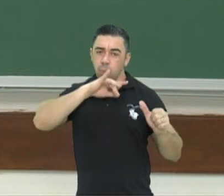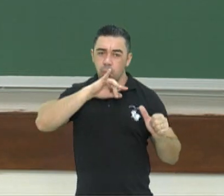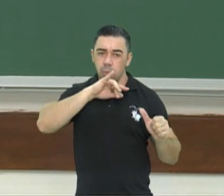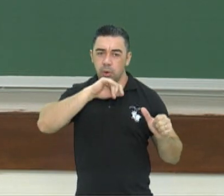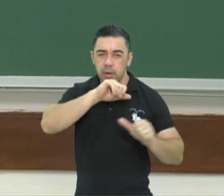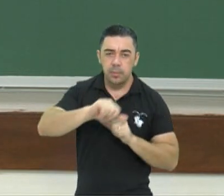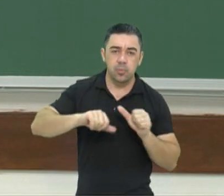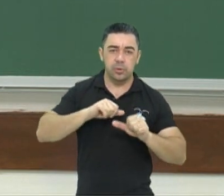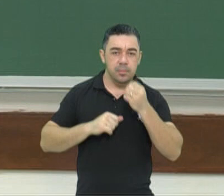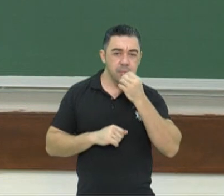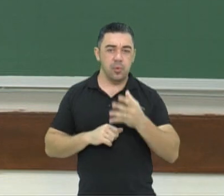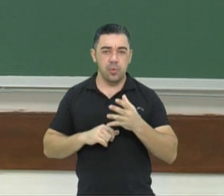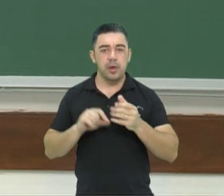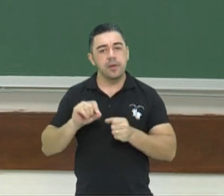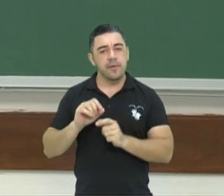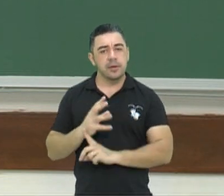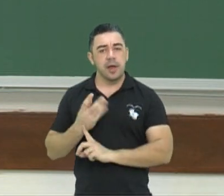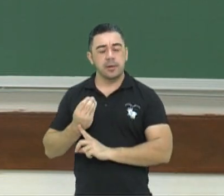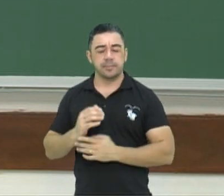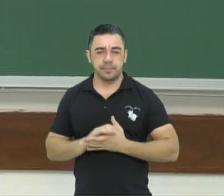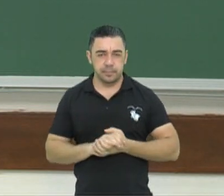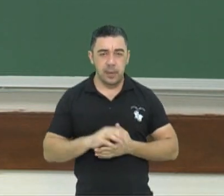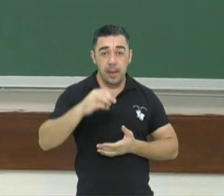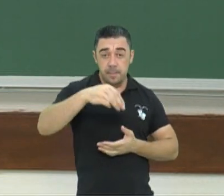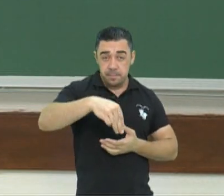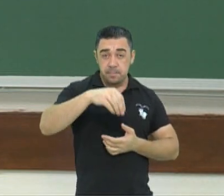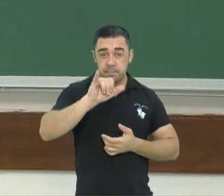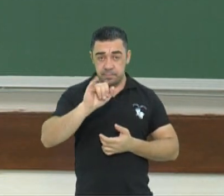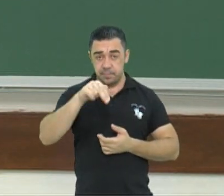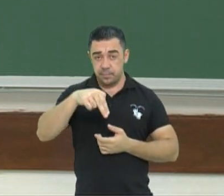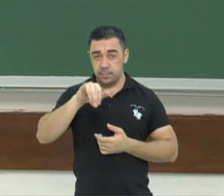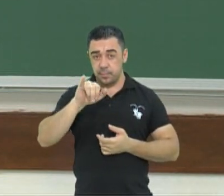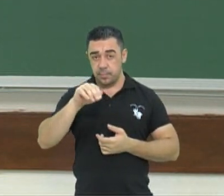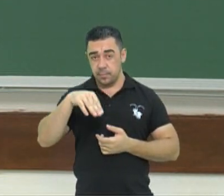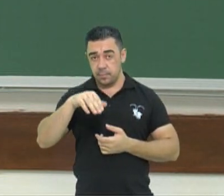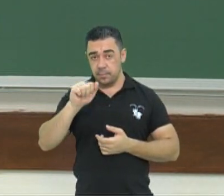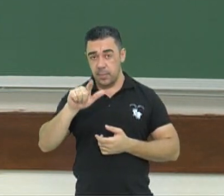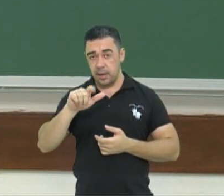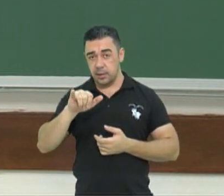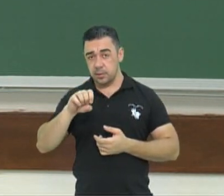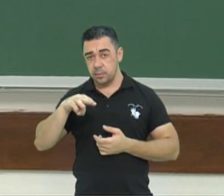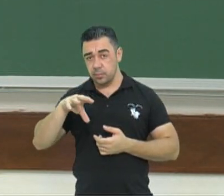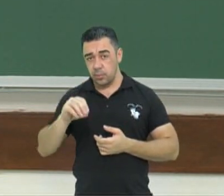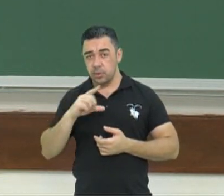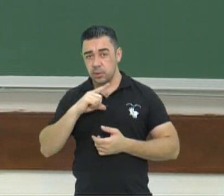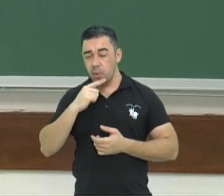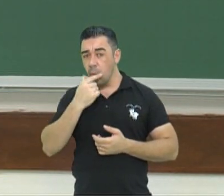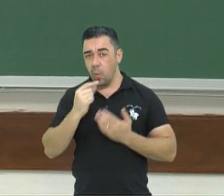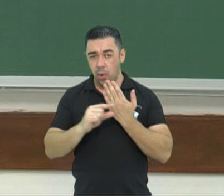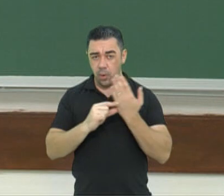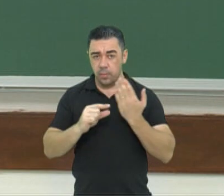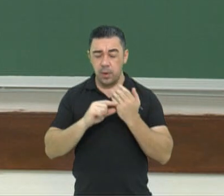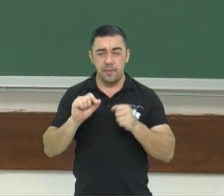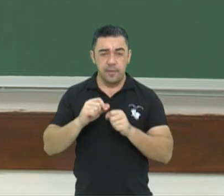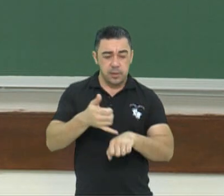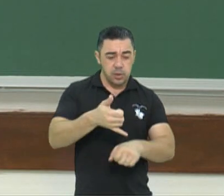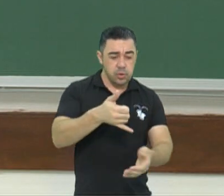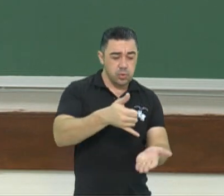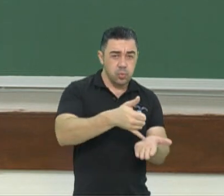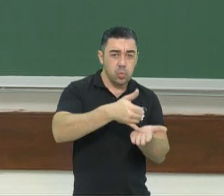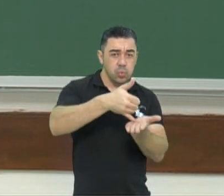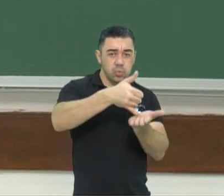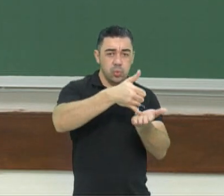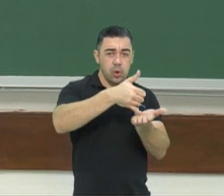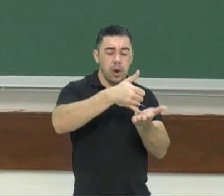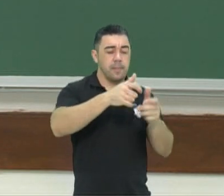em arte. E o minimalismo? Minimalismo, nós podemos ver a obra de Donald Judd, que ele era um escultor. E o que é o